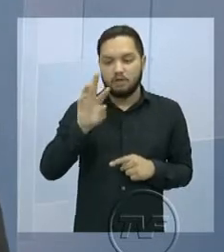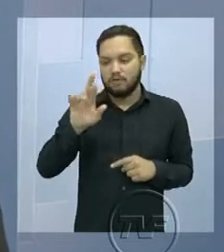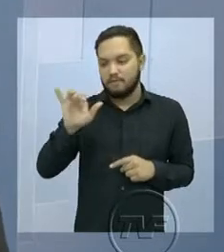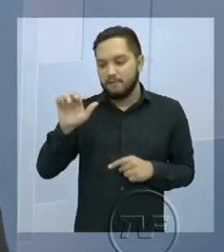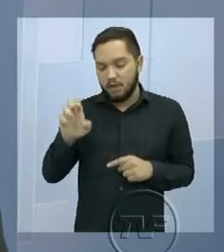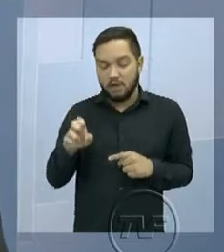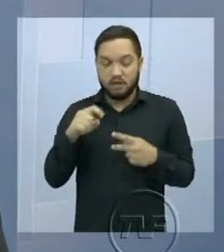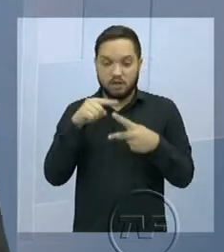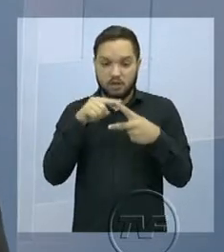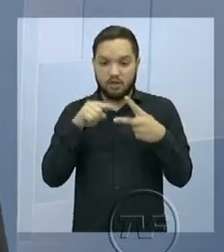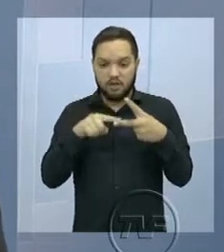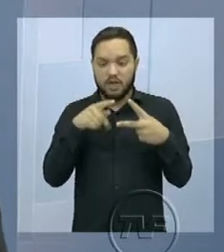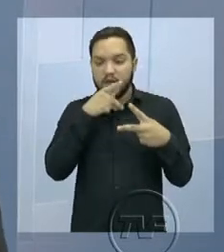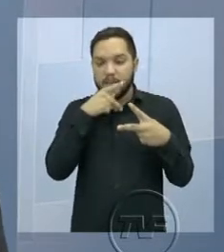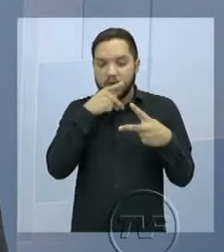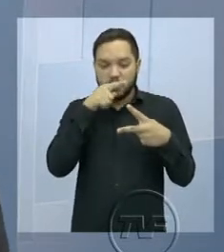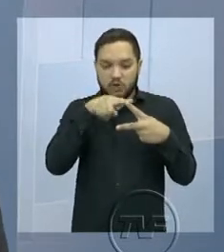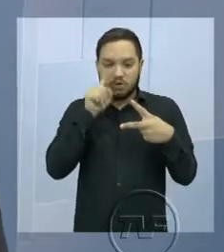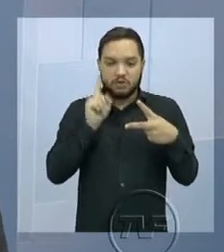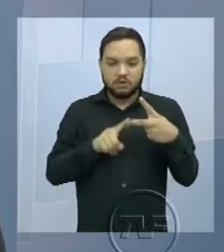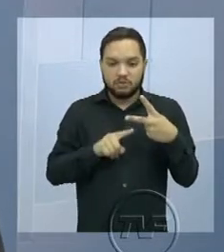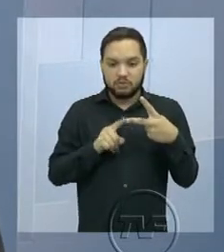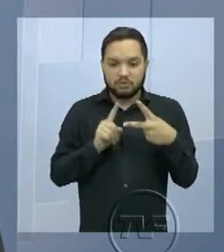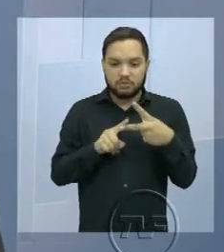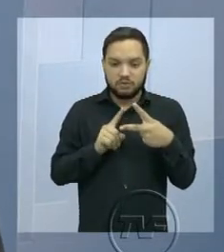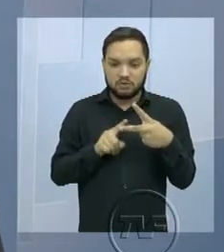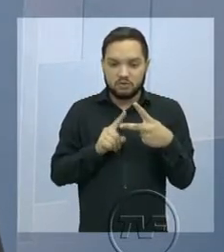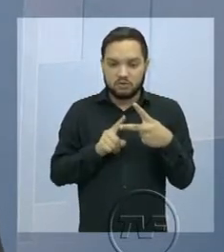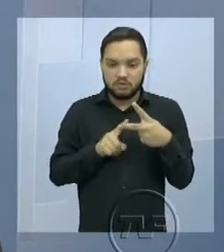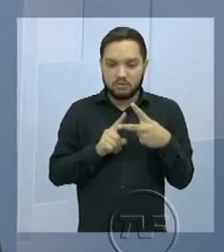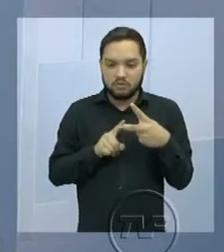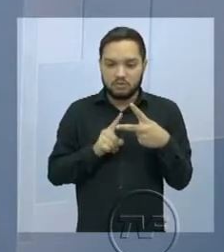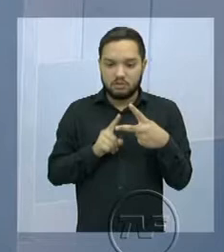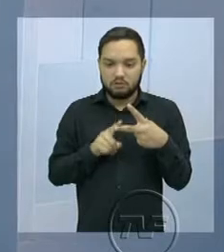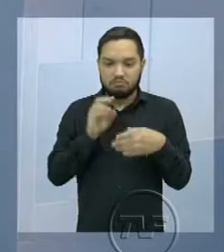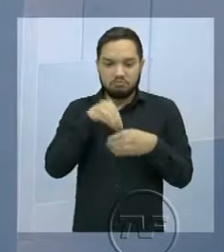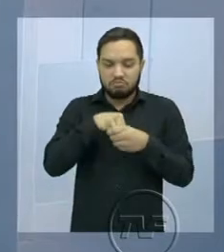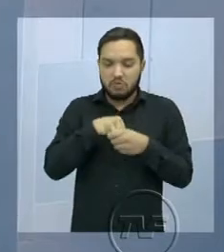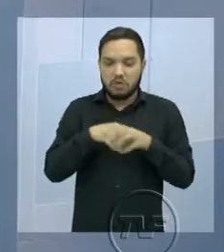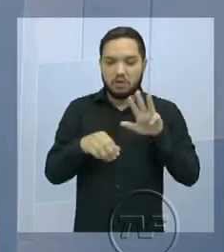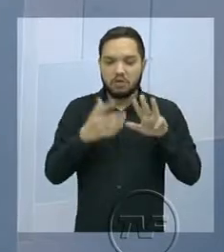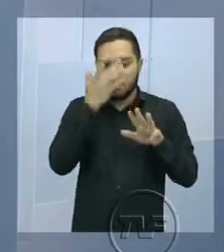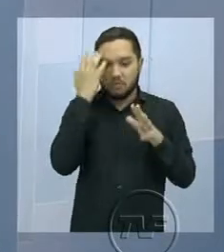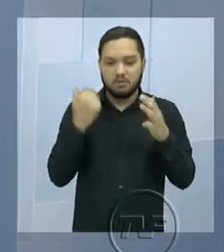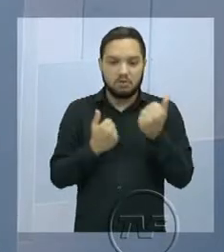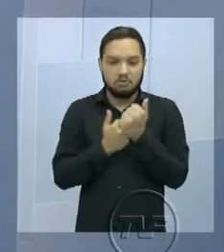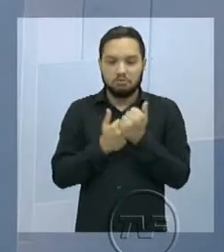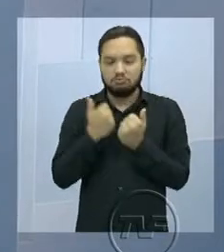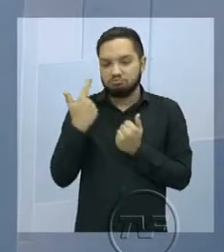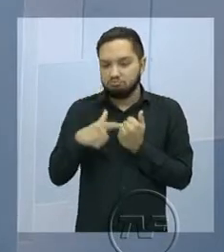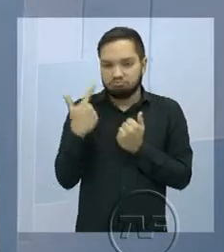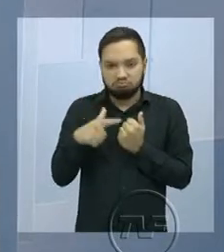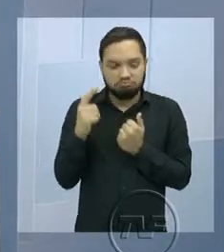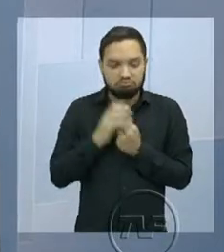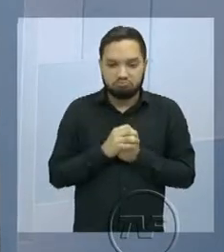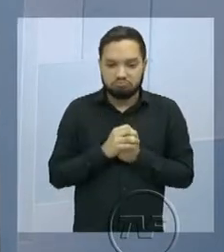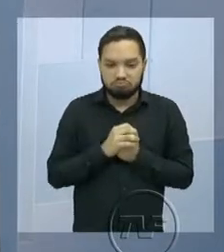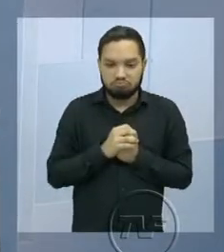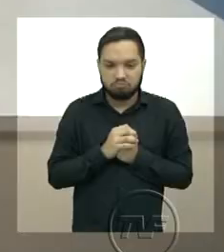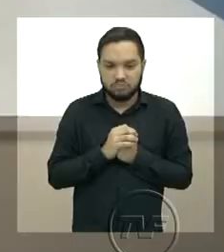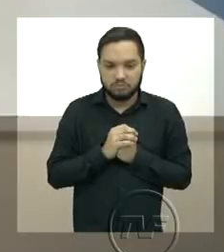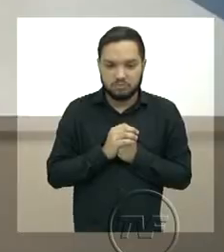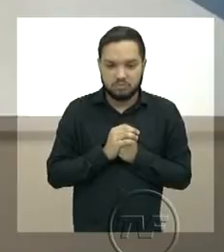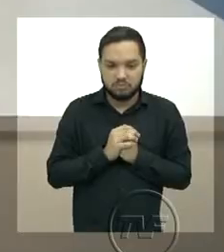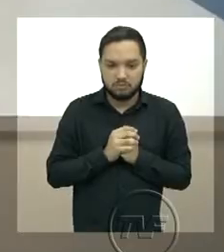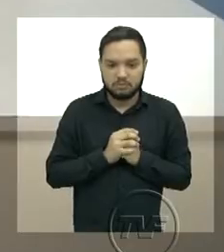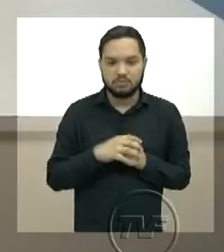esses partidos que eu acabei de citar, nenhum deles tem uma ala lulista que atrapalhe Ciro Gomes. O PPS teve origem